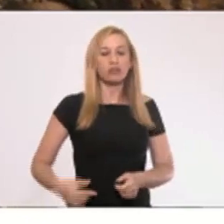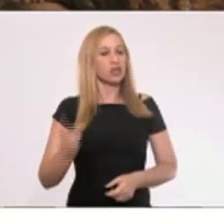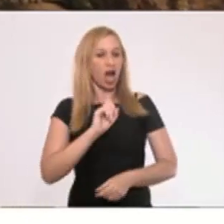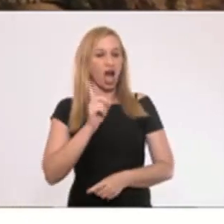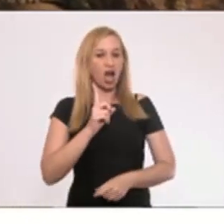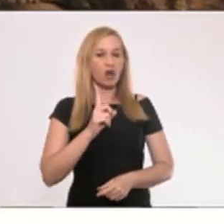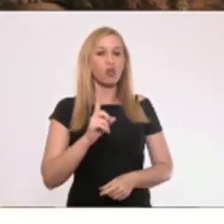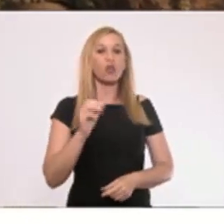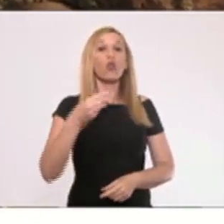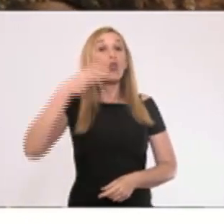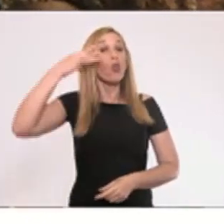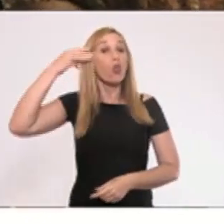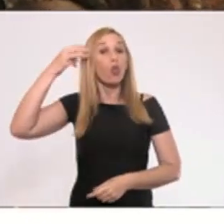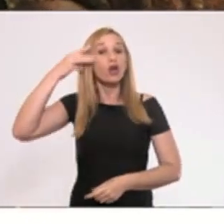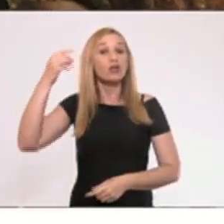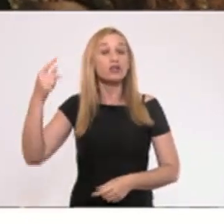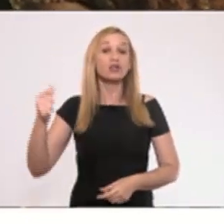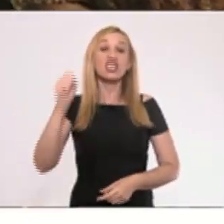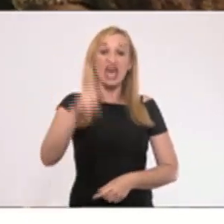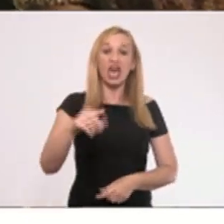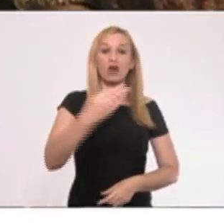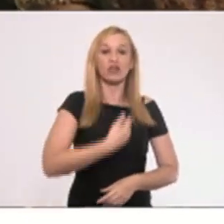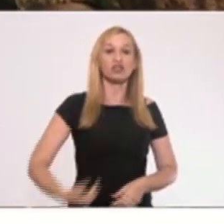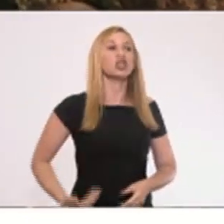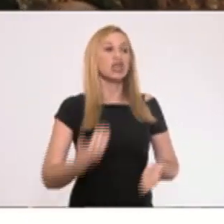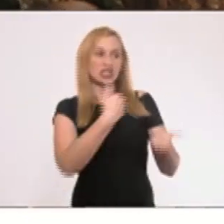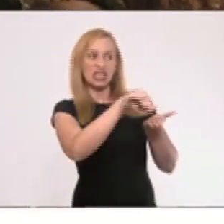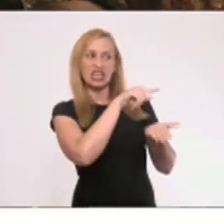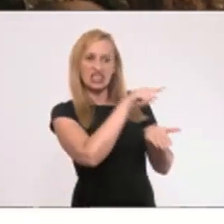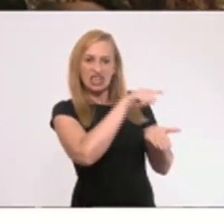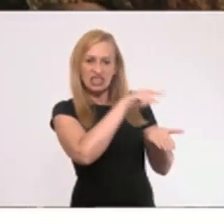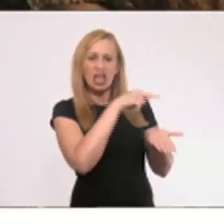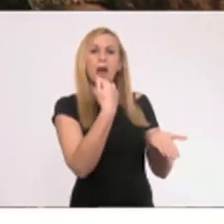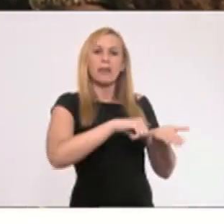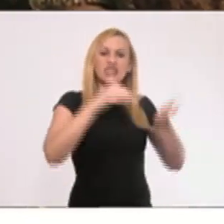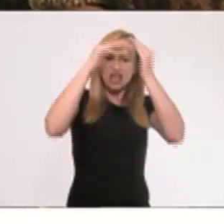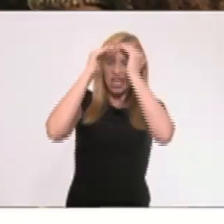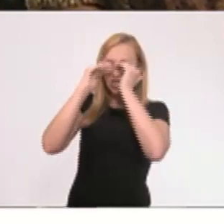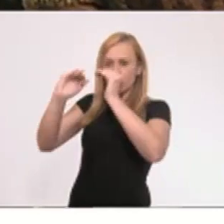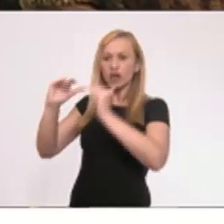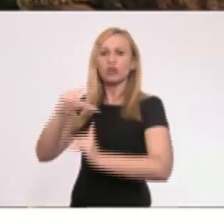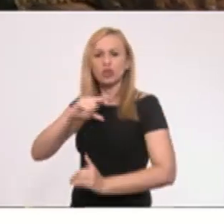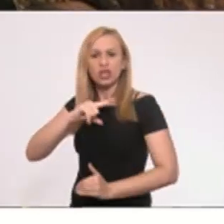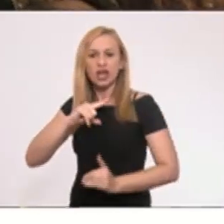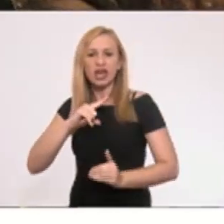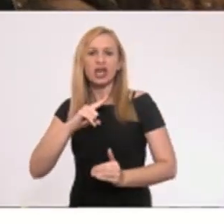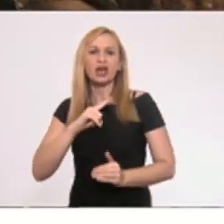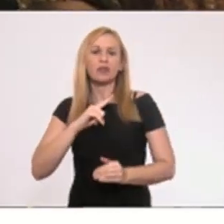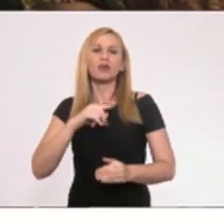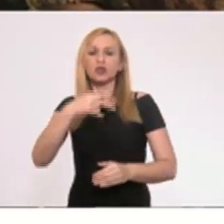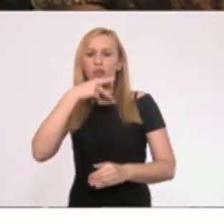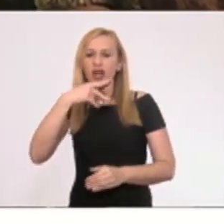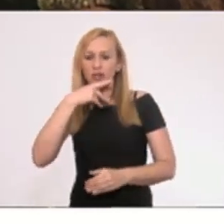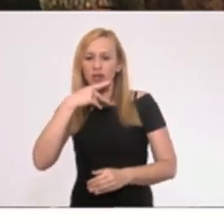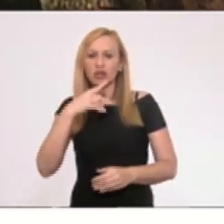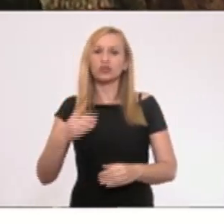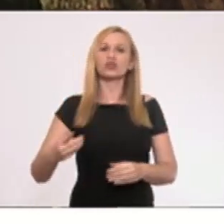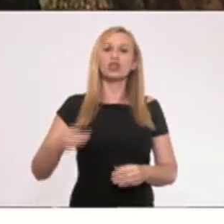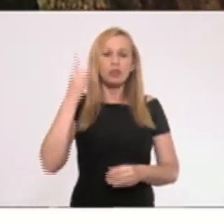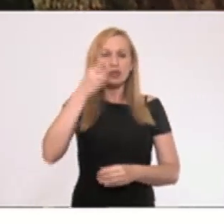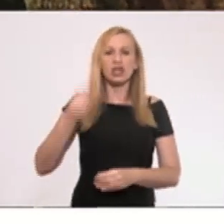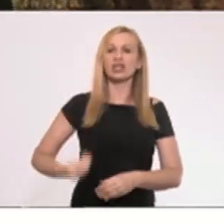Wilson Witzel. E esses secretários merecem e devem ter respeito por esse parlamento e os deputados que aqui